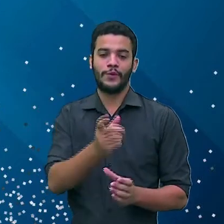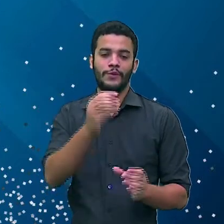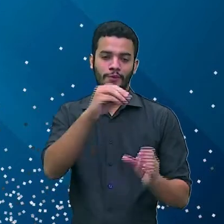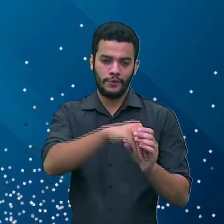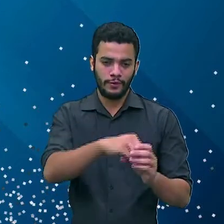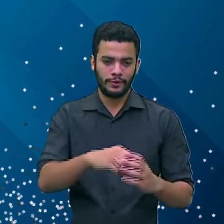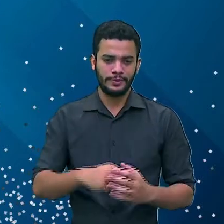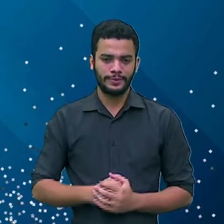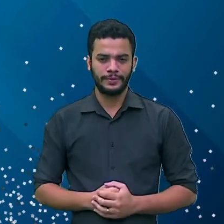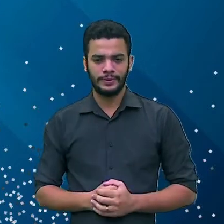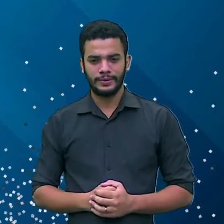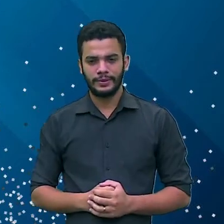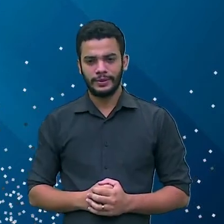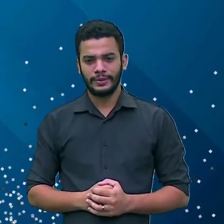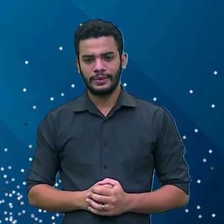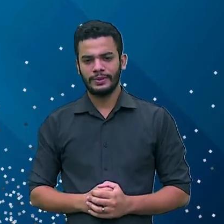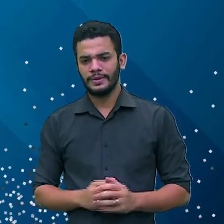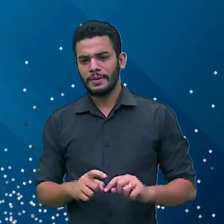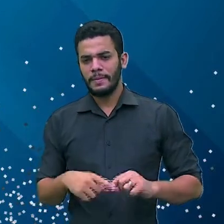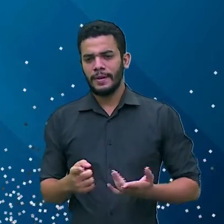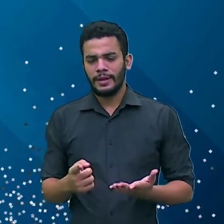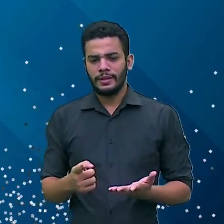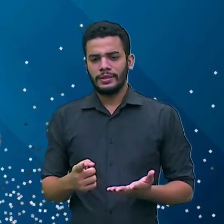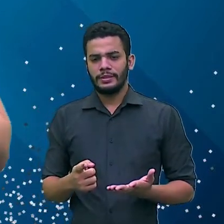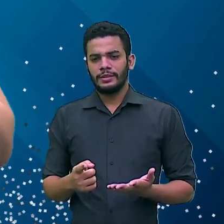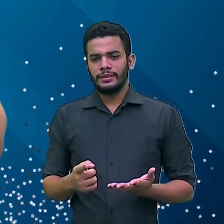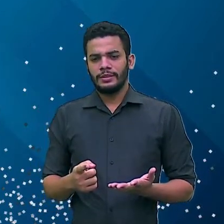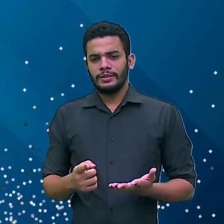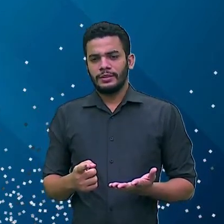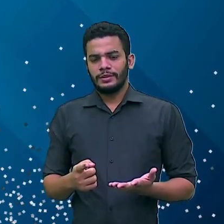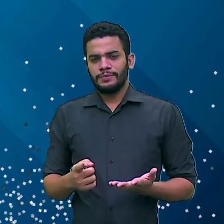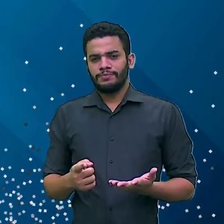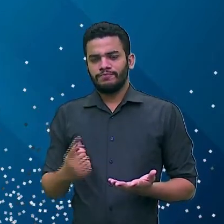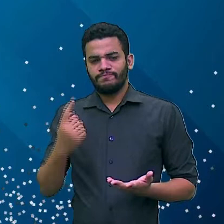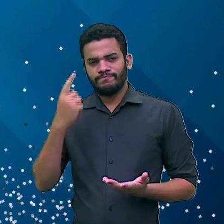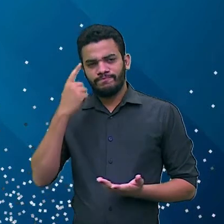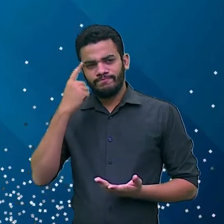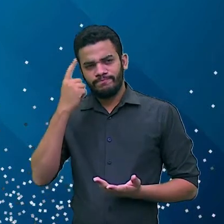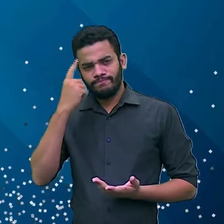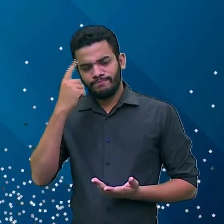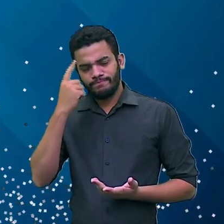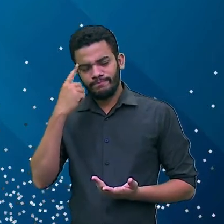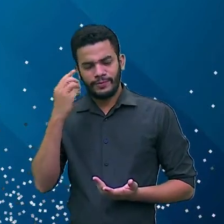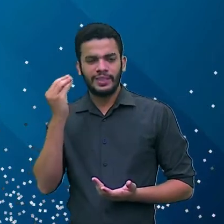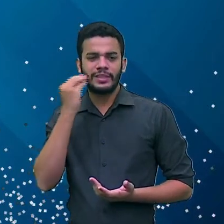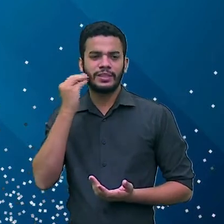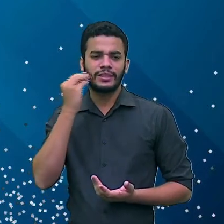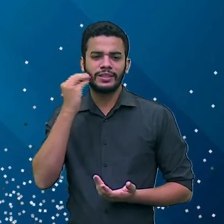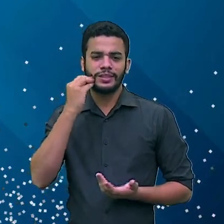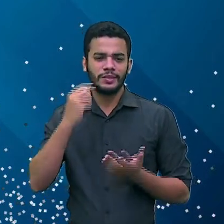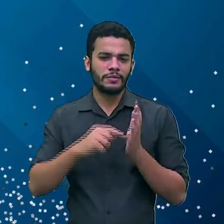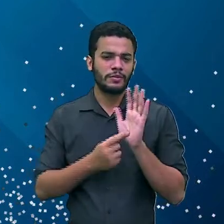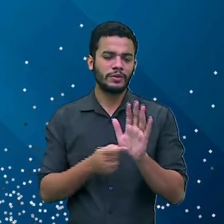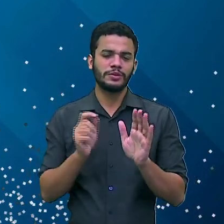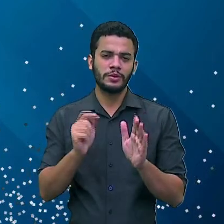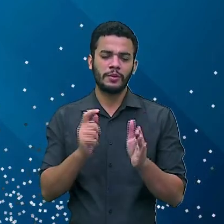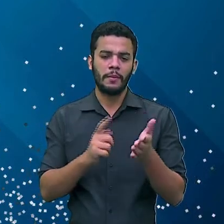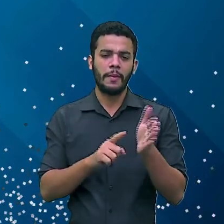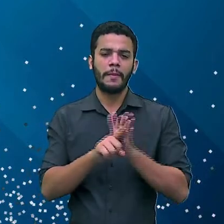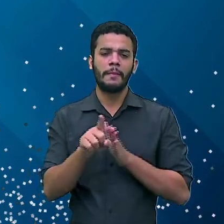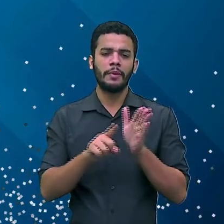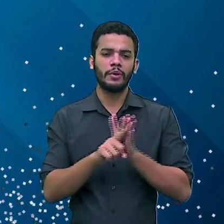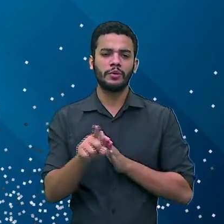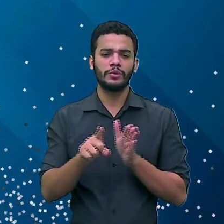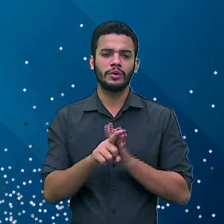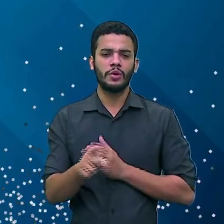agora vou levantar aqui algo muito importante, uma pergunta aí, estudante. Cadê o verbo